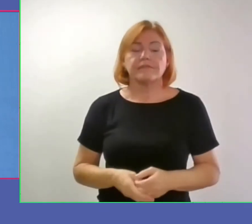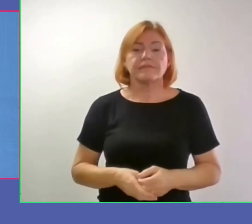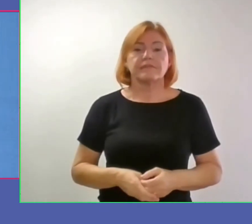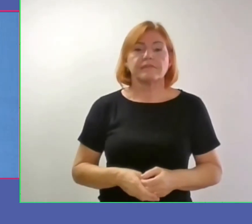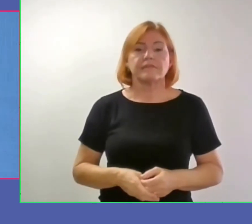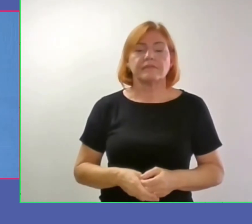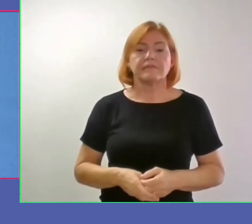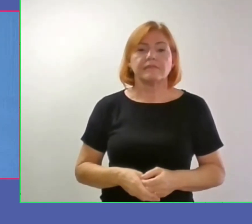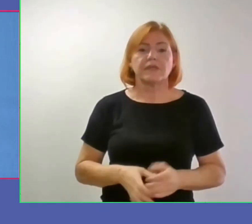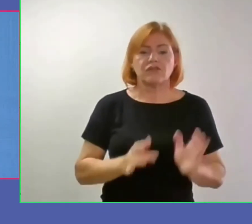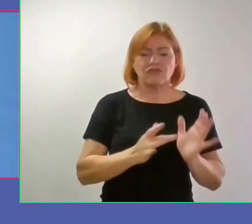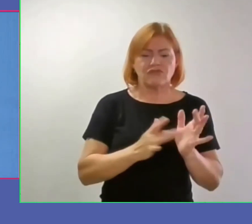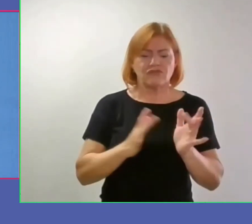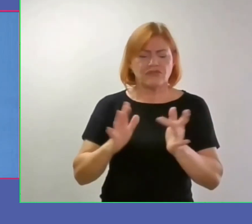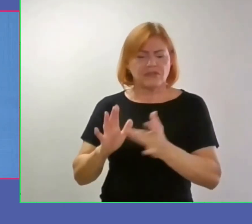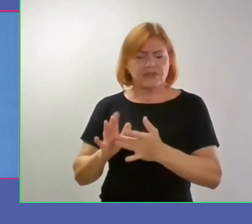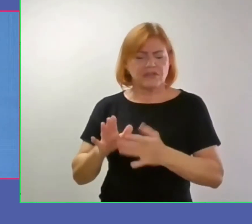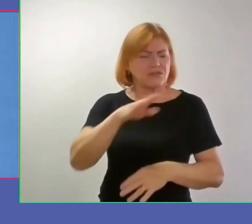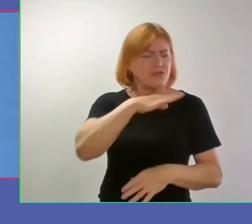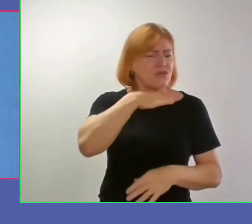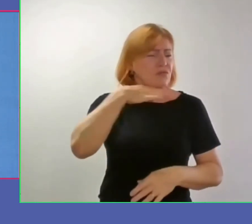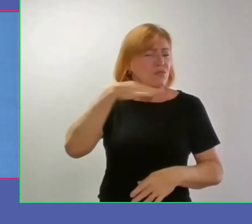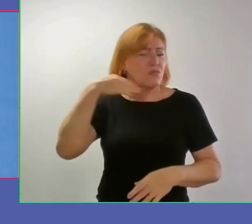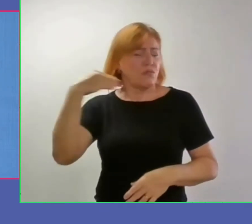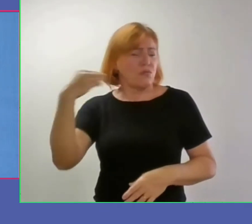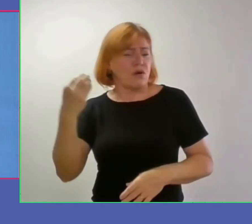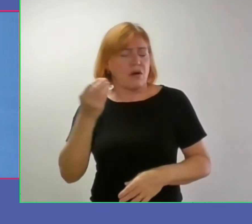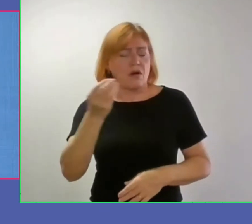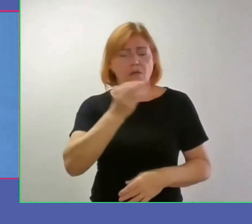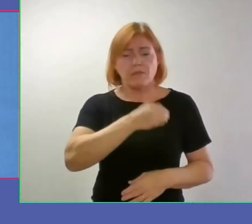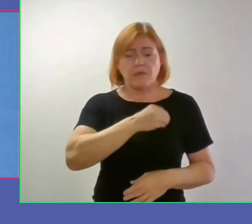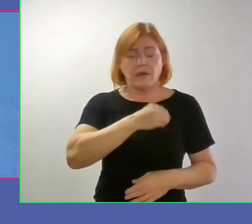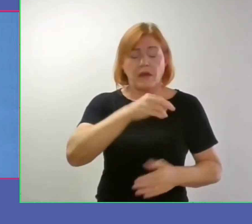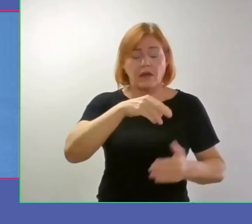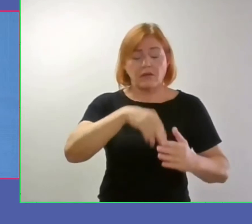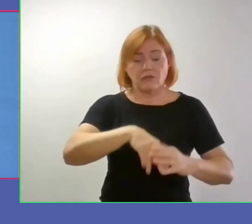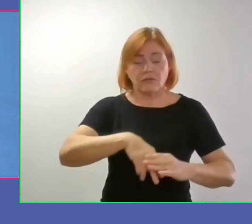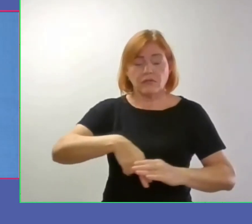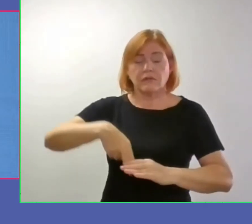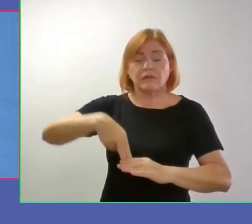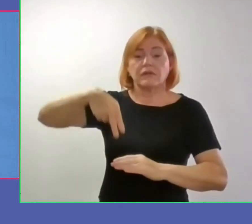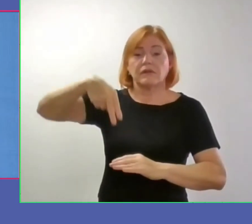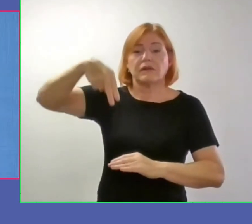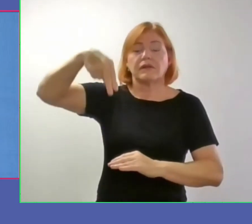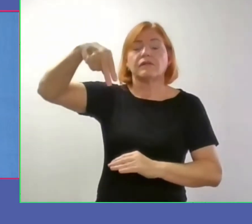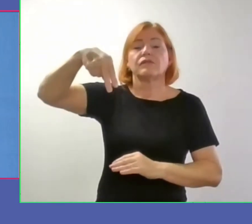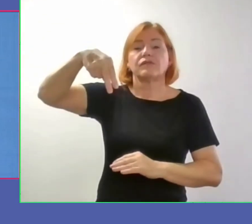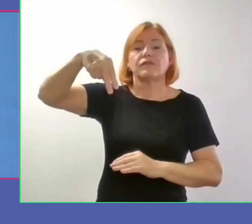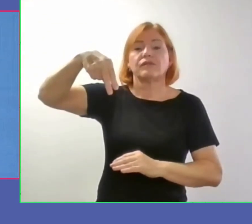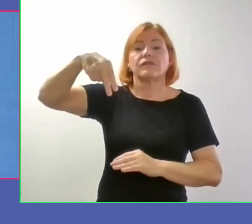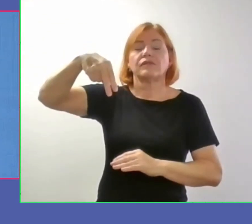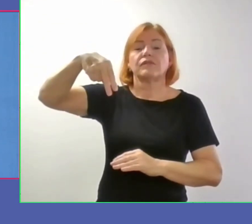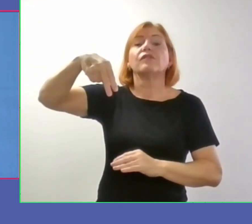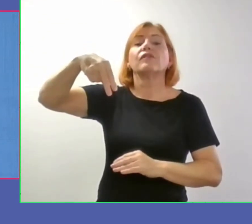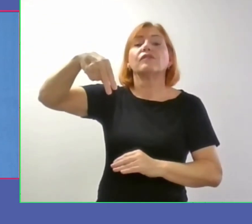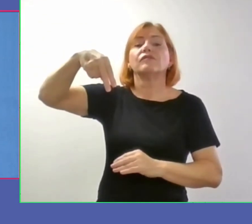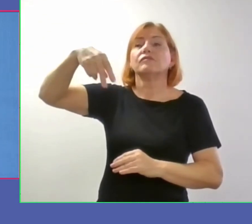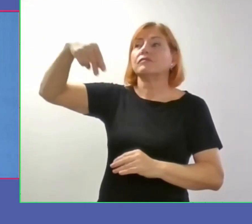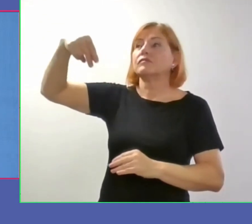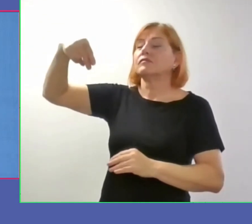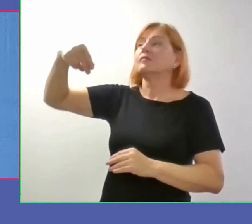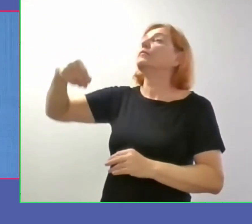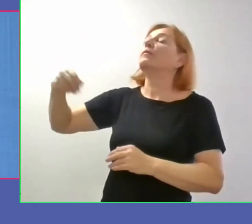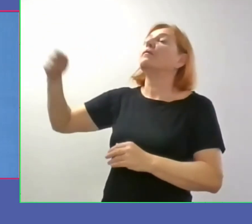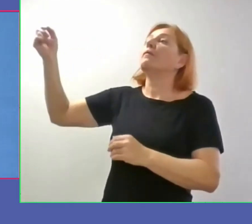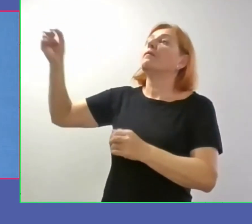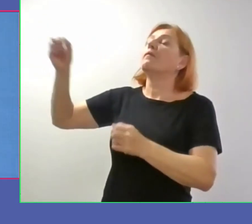morreu pelos pecadores, e ele ressuscitou para produzir a sua igreja. A